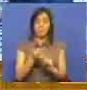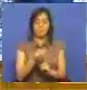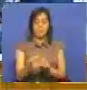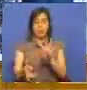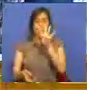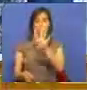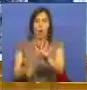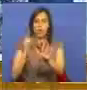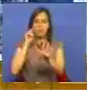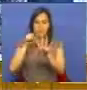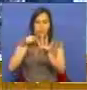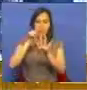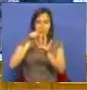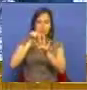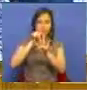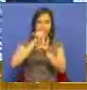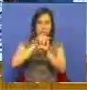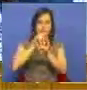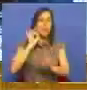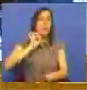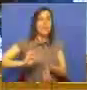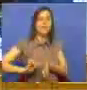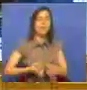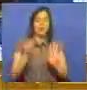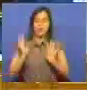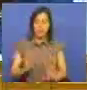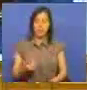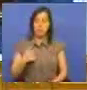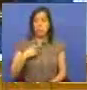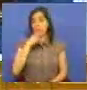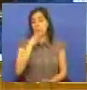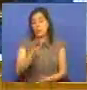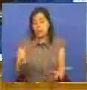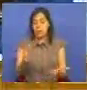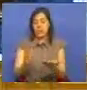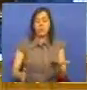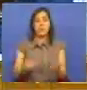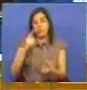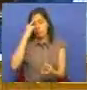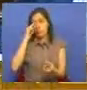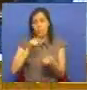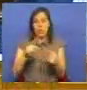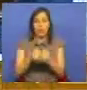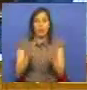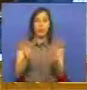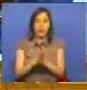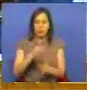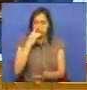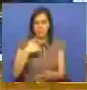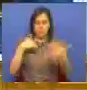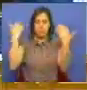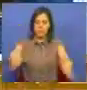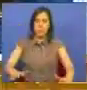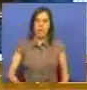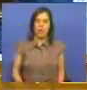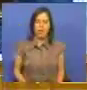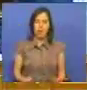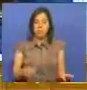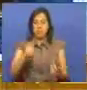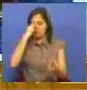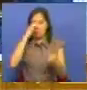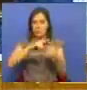4 propósitos fundamentais. Eu diria que são propósitos, todos eles errados.